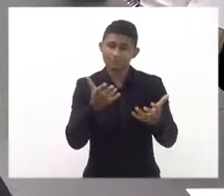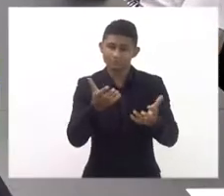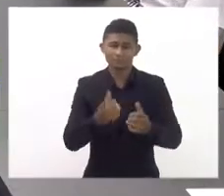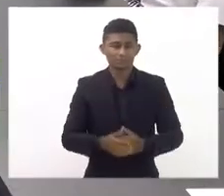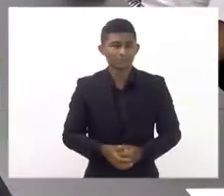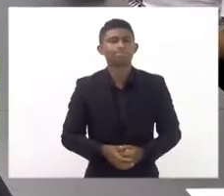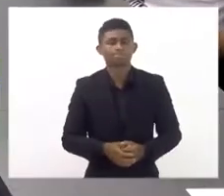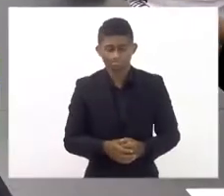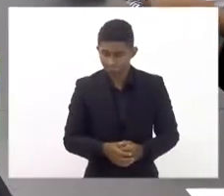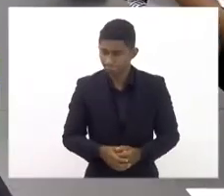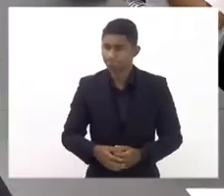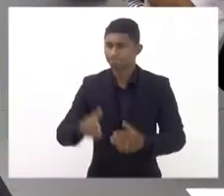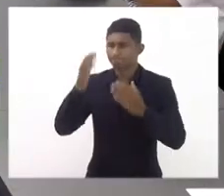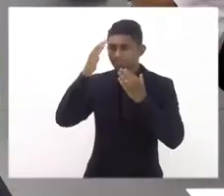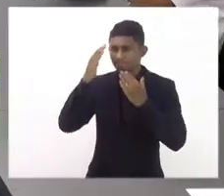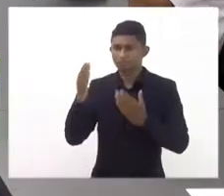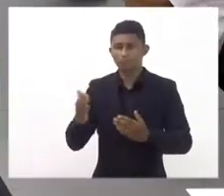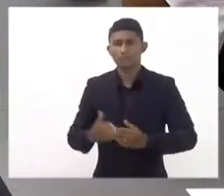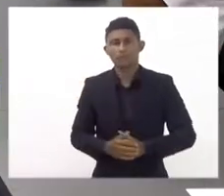Obrigado, Pedro.